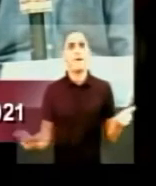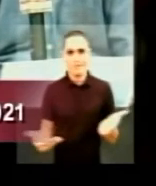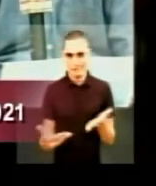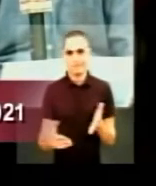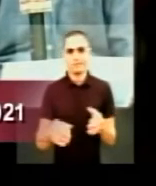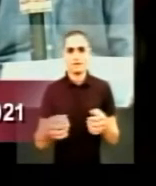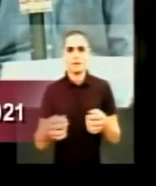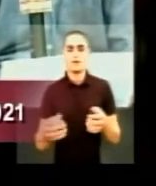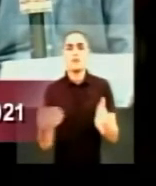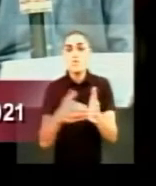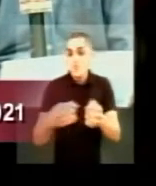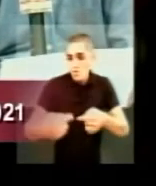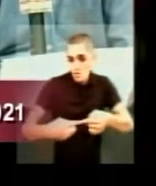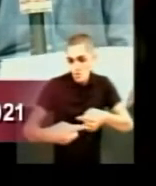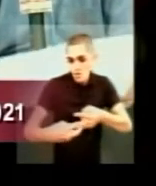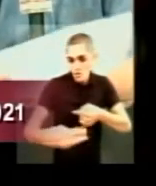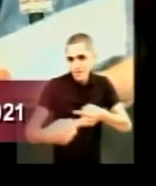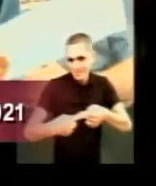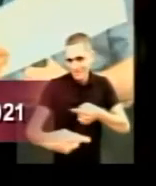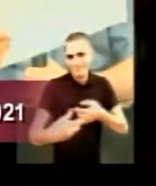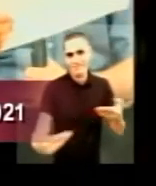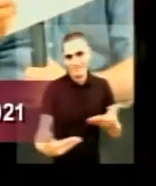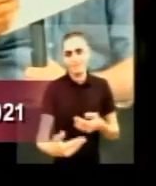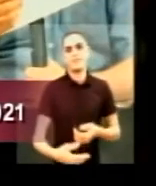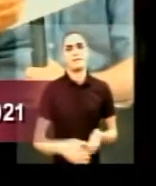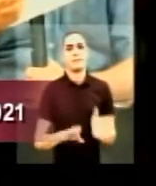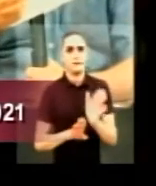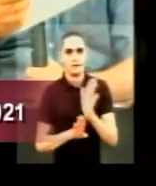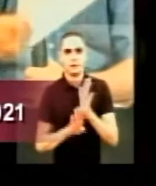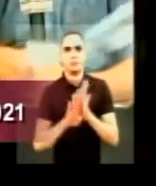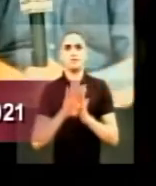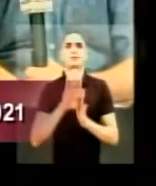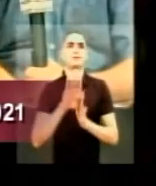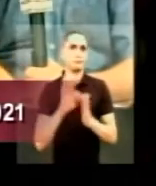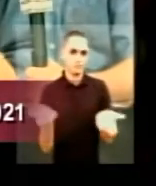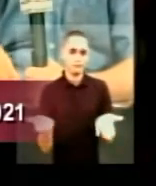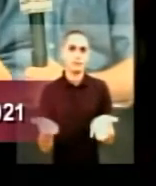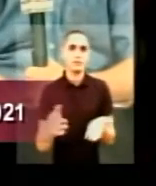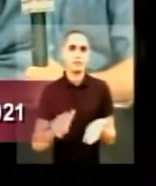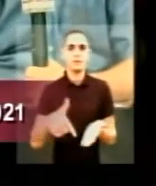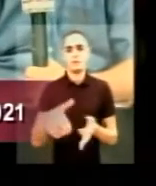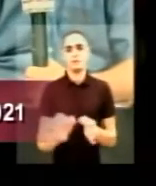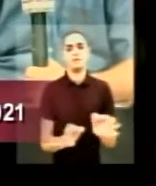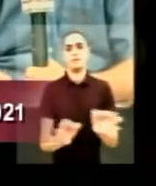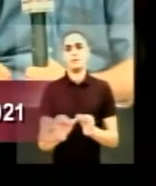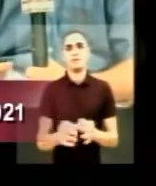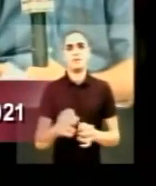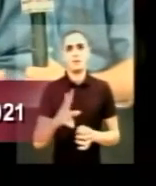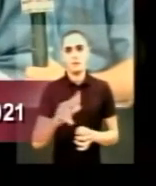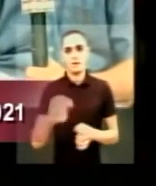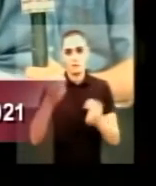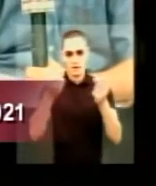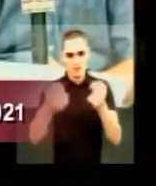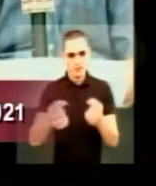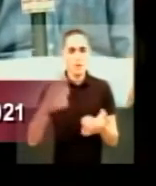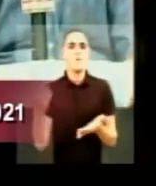últimas semanas, que depois nós vamos ver a consequência, então, no Plano São Paulo.